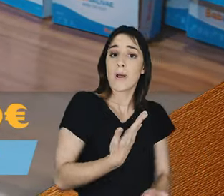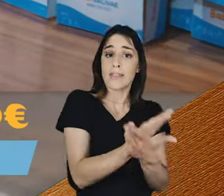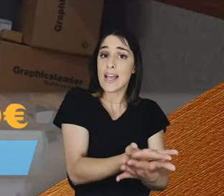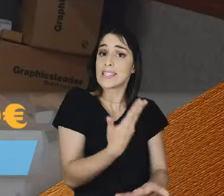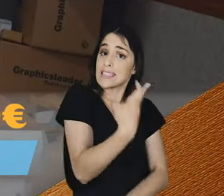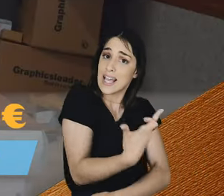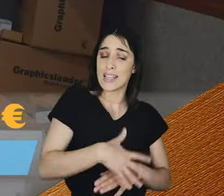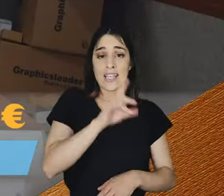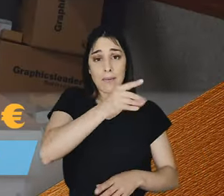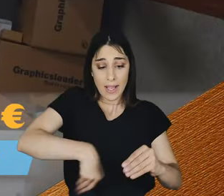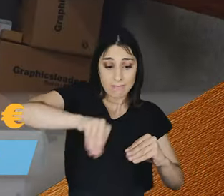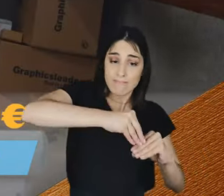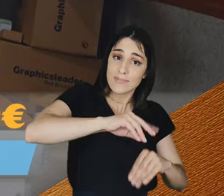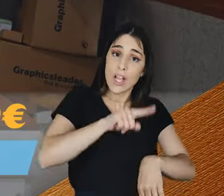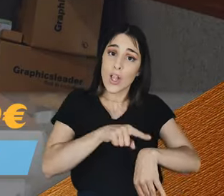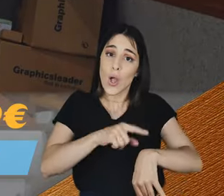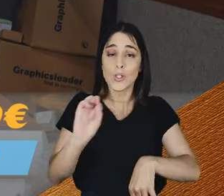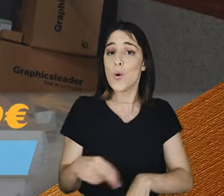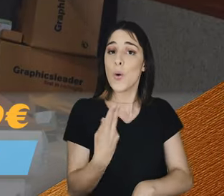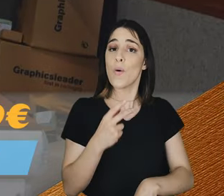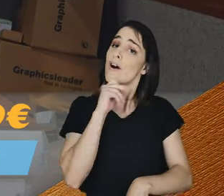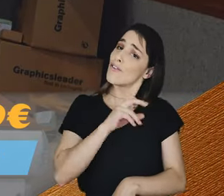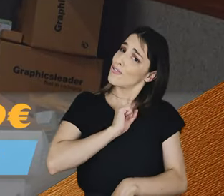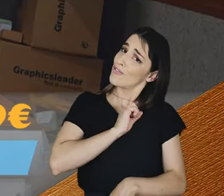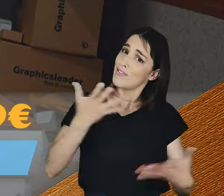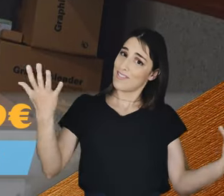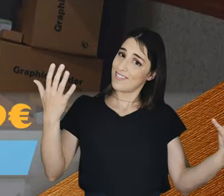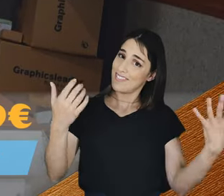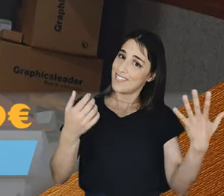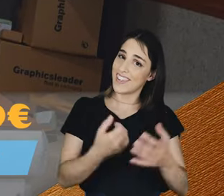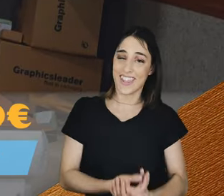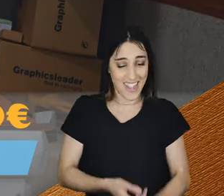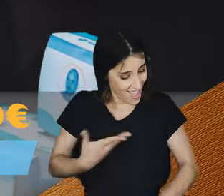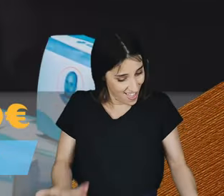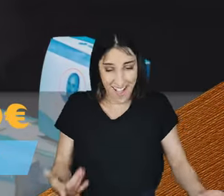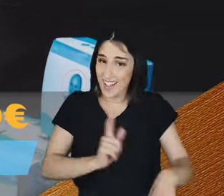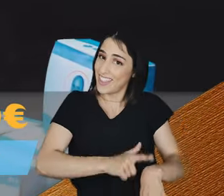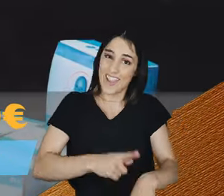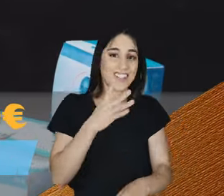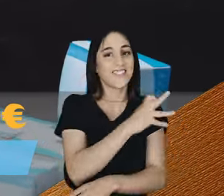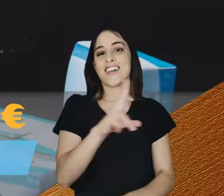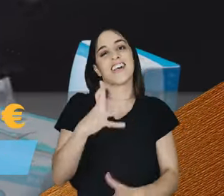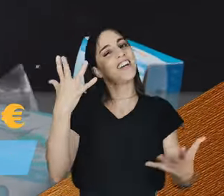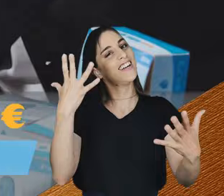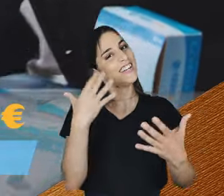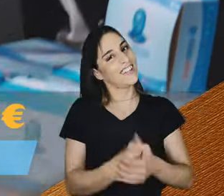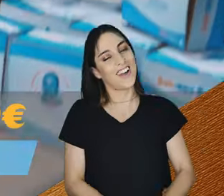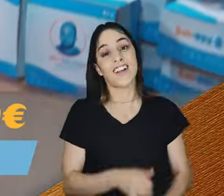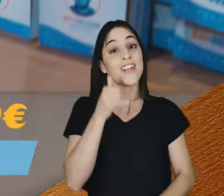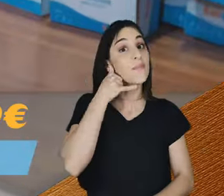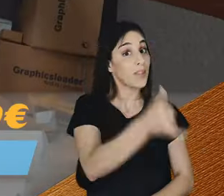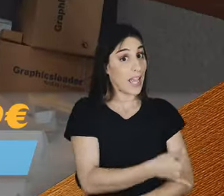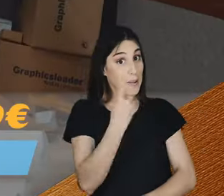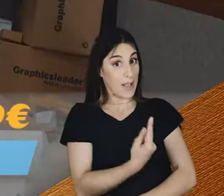E leva um relógio de ouro do meu avô, Vitor. Somos especiais, Vitor. Só tem que ligar 2208. Só tem que ligar. Relógio. Só